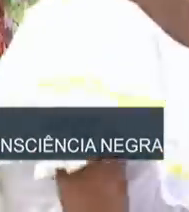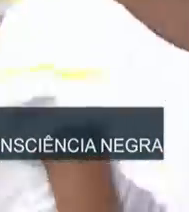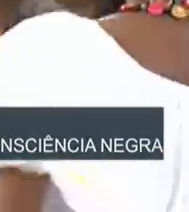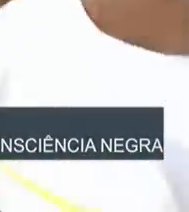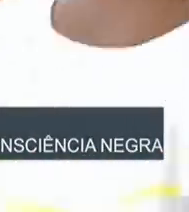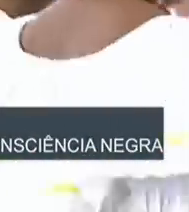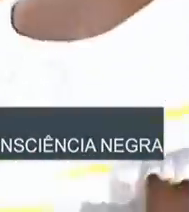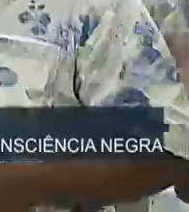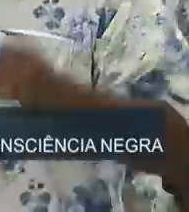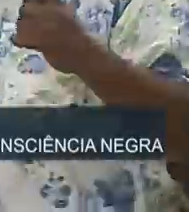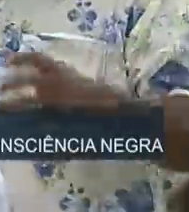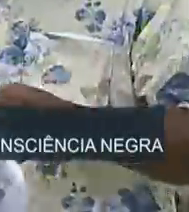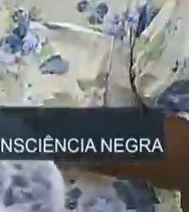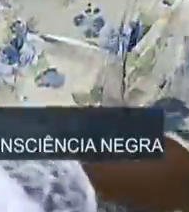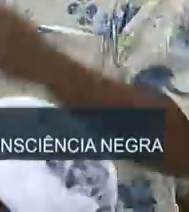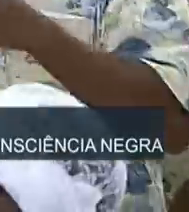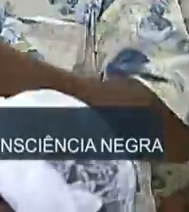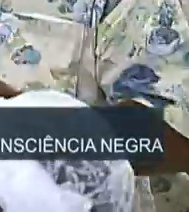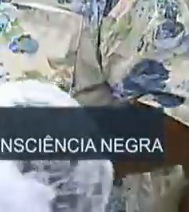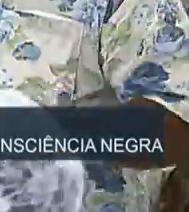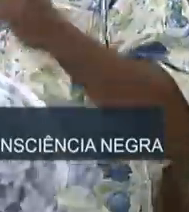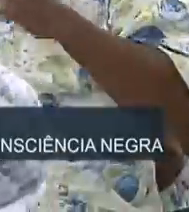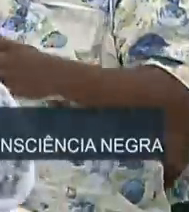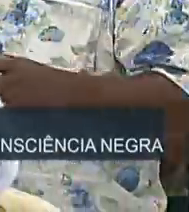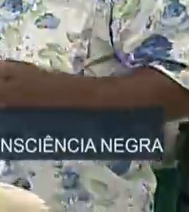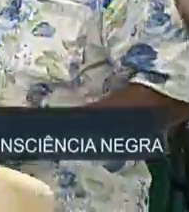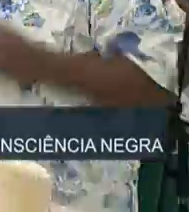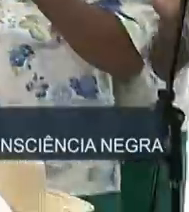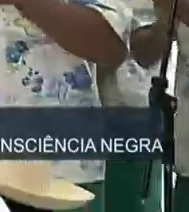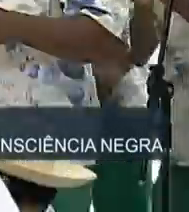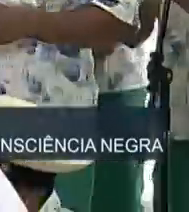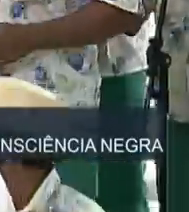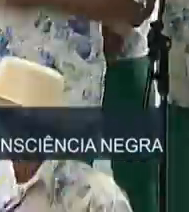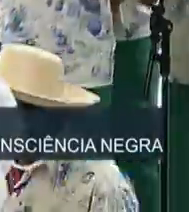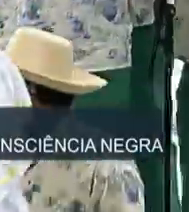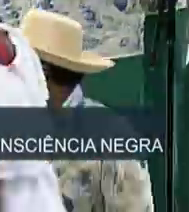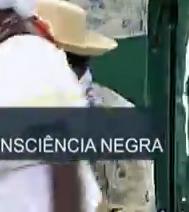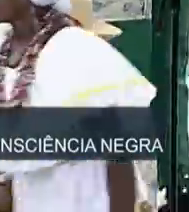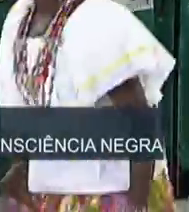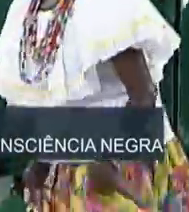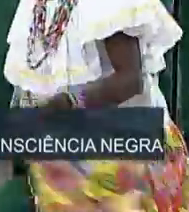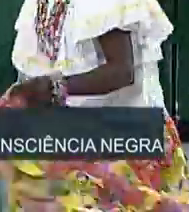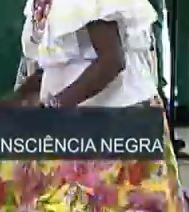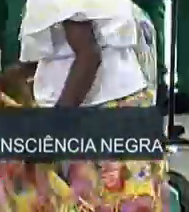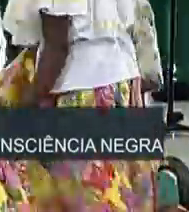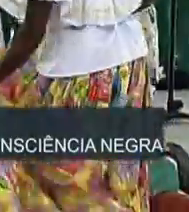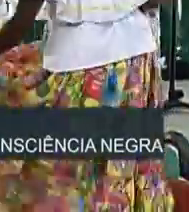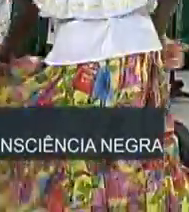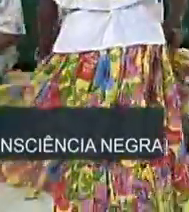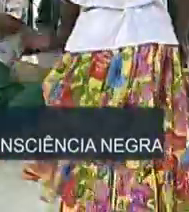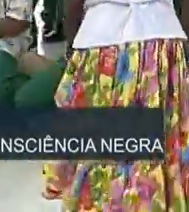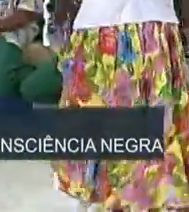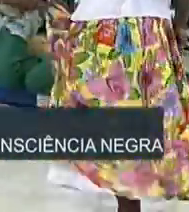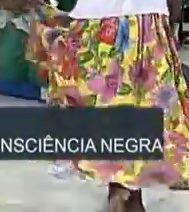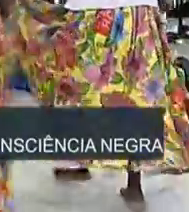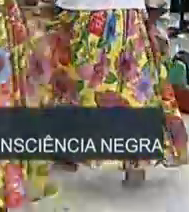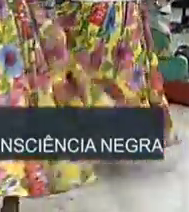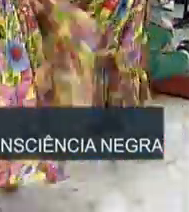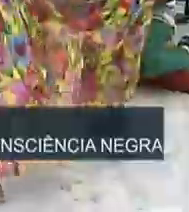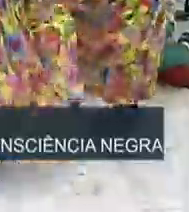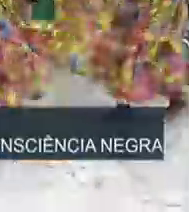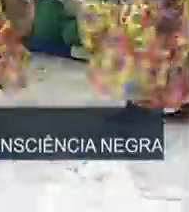bandeira da cultura maranhense na capital brasileira vou levantar a bandeira eu vou levantar a bandeira da